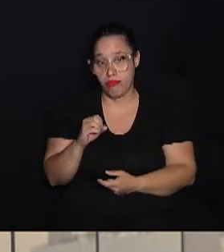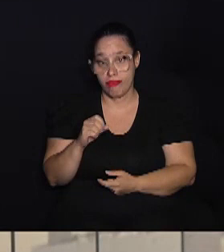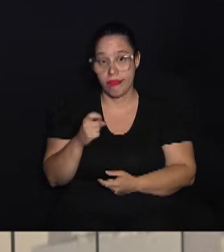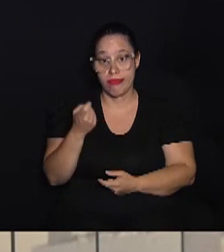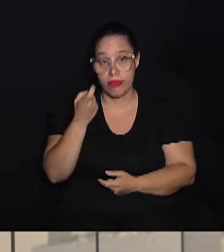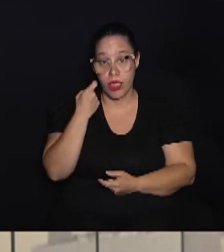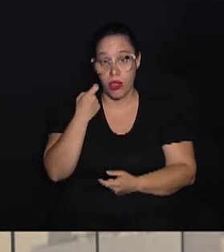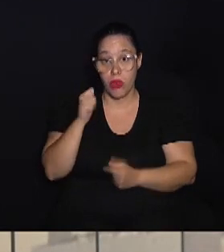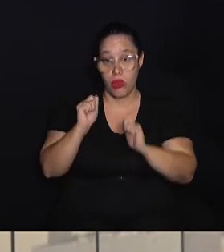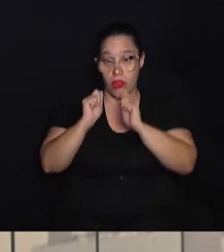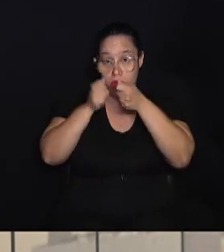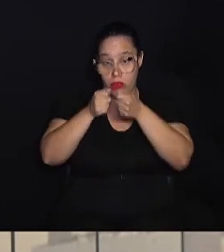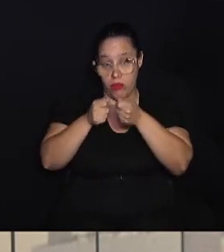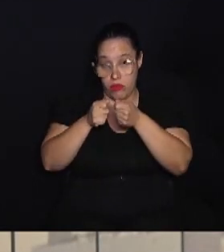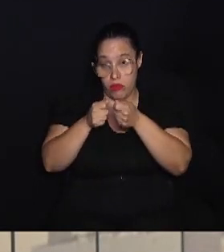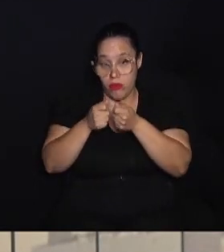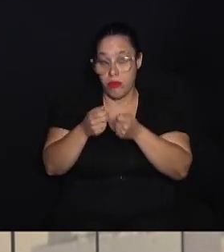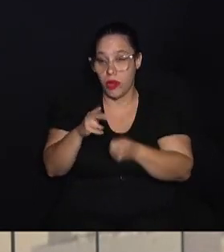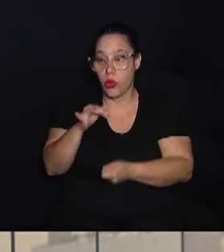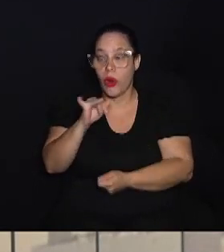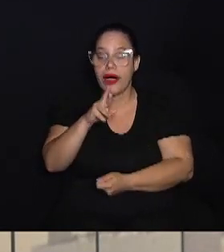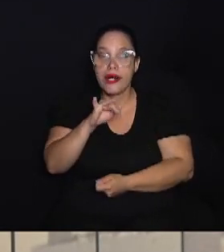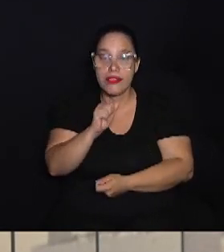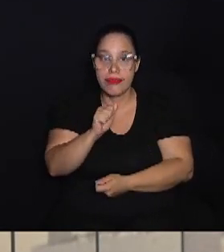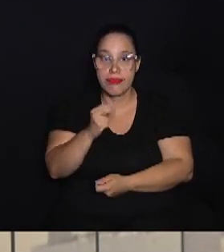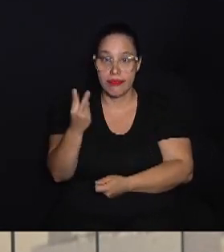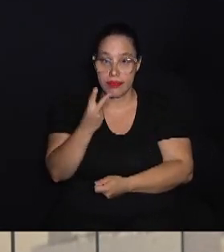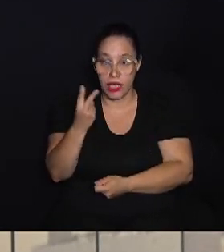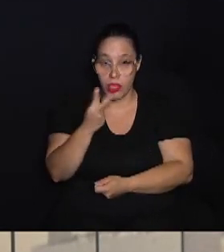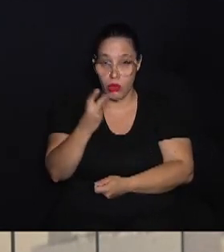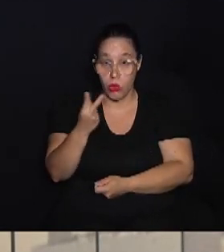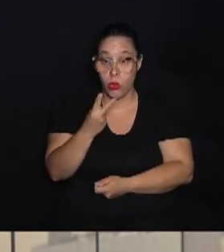tem a parte agrícola e a pecuária, né? Que as duas meio